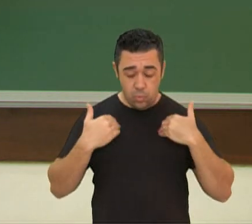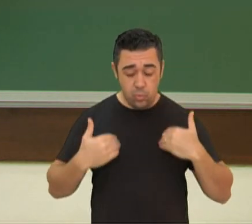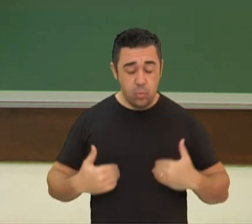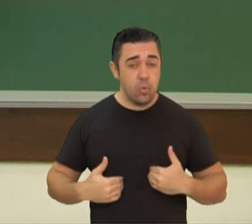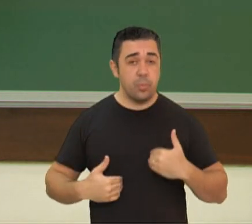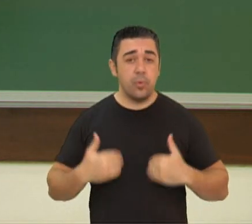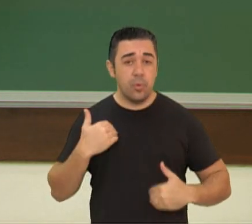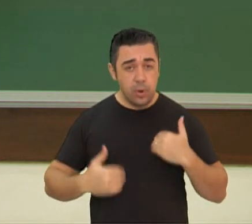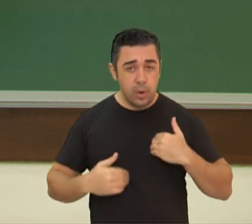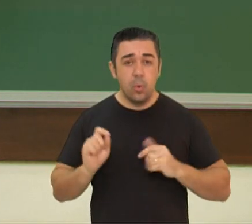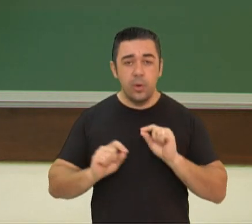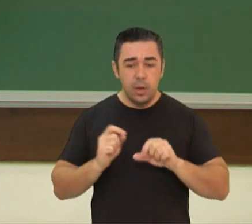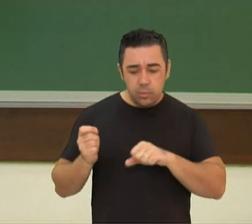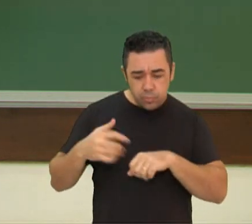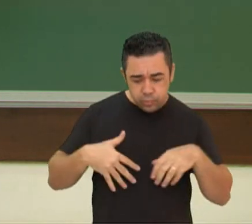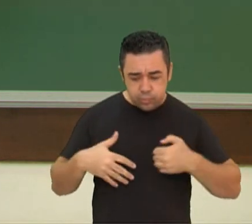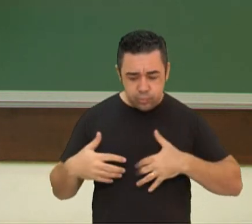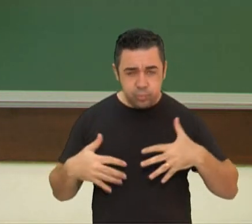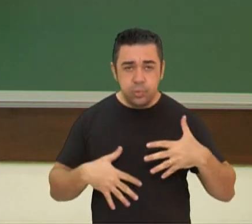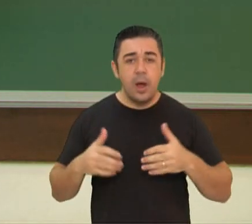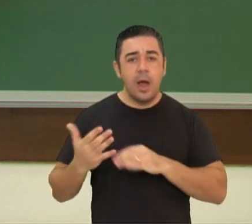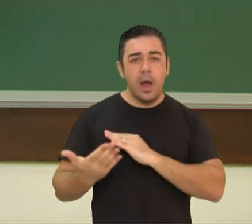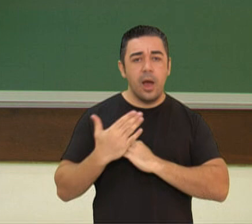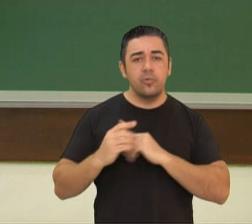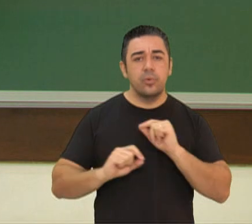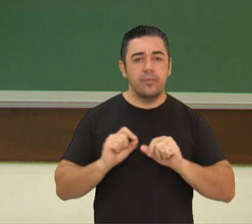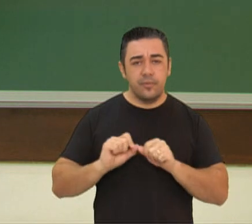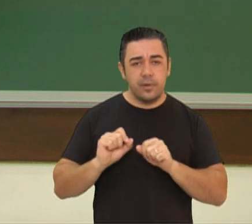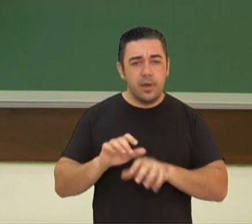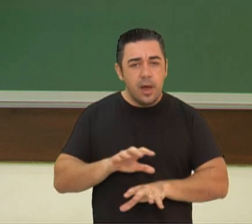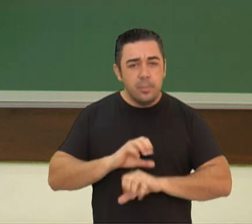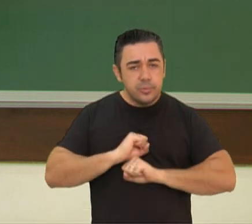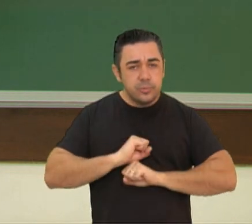para ajudar no processo da digestão.